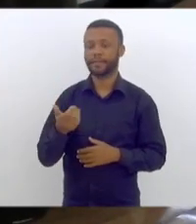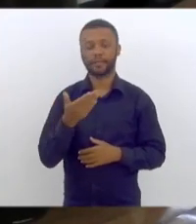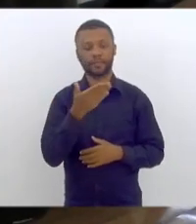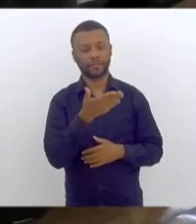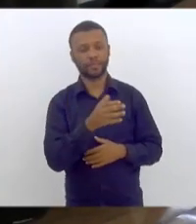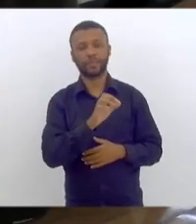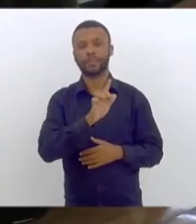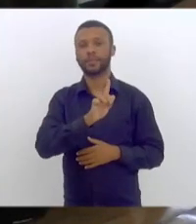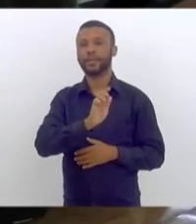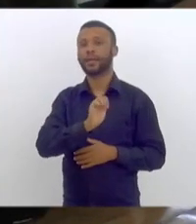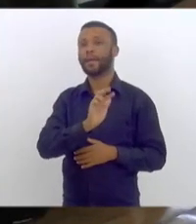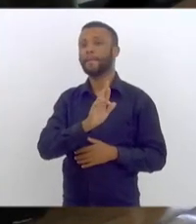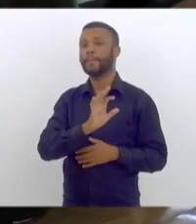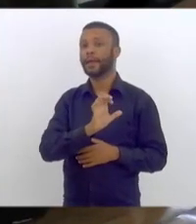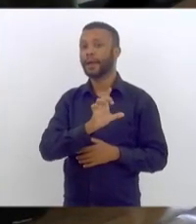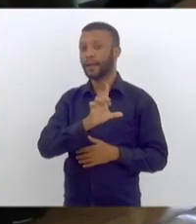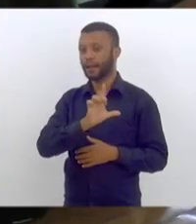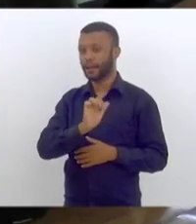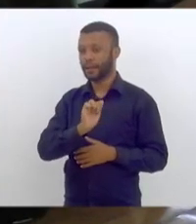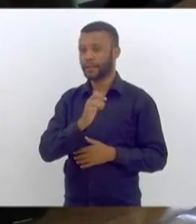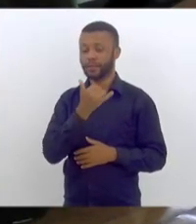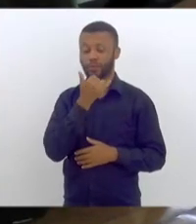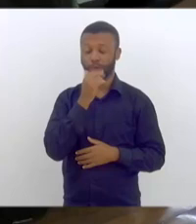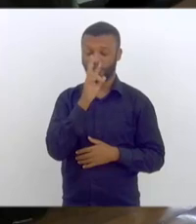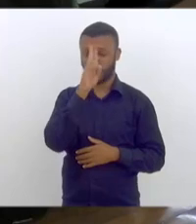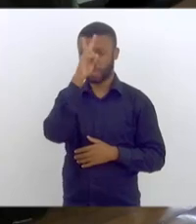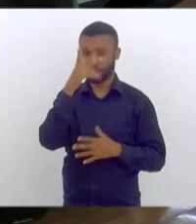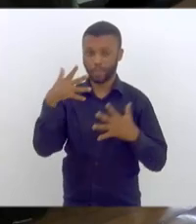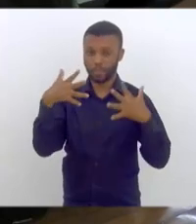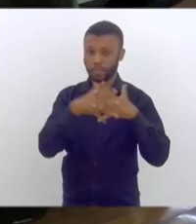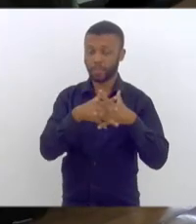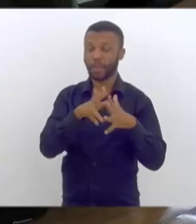e Gabriela quase que eu falei gabina